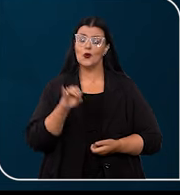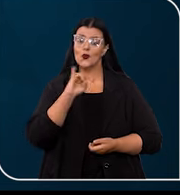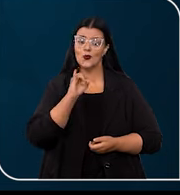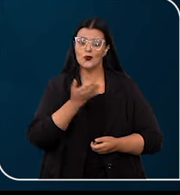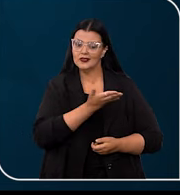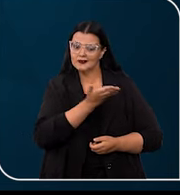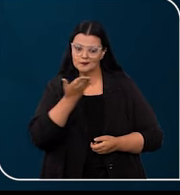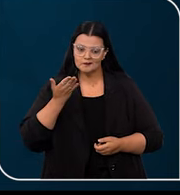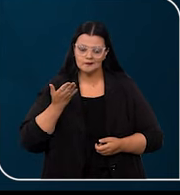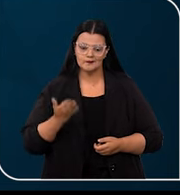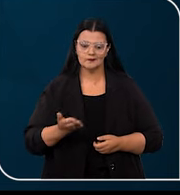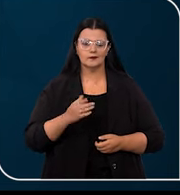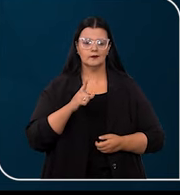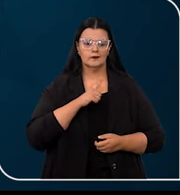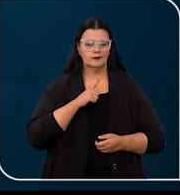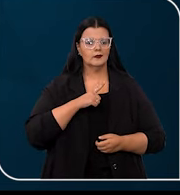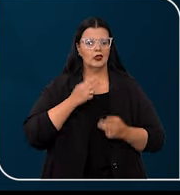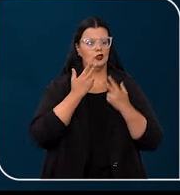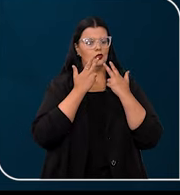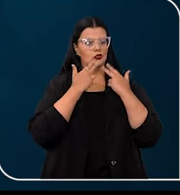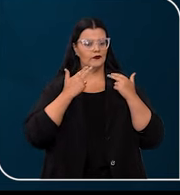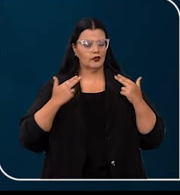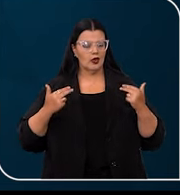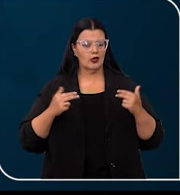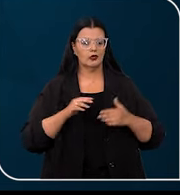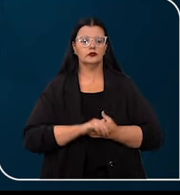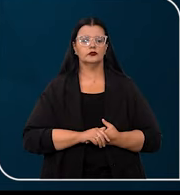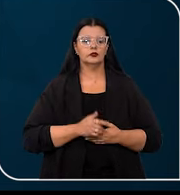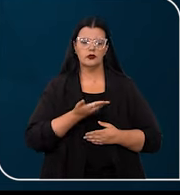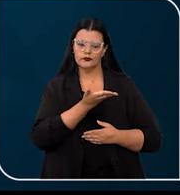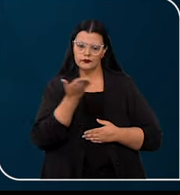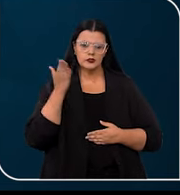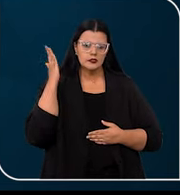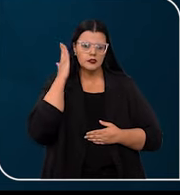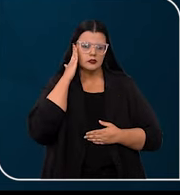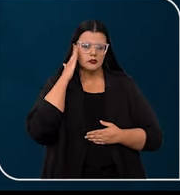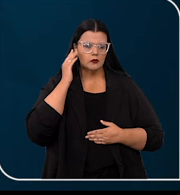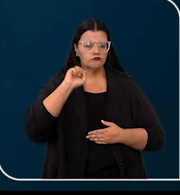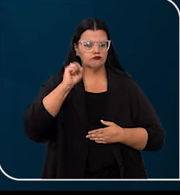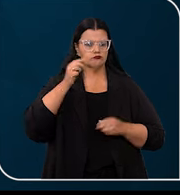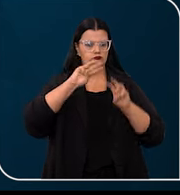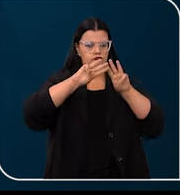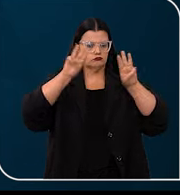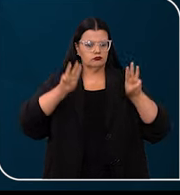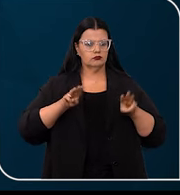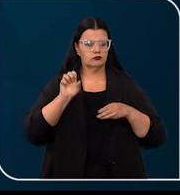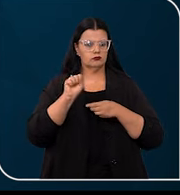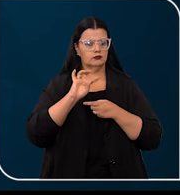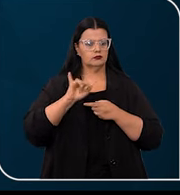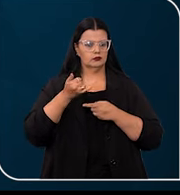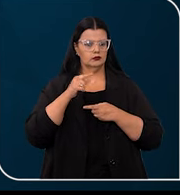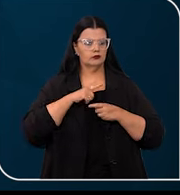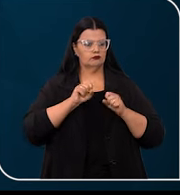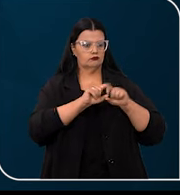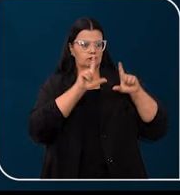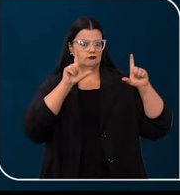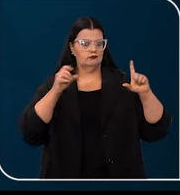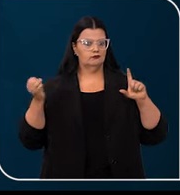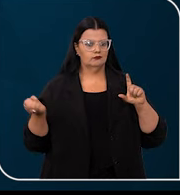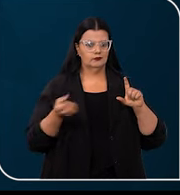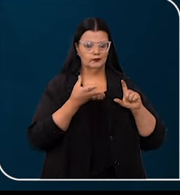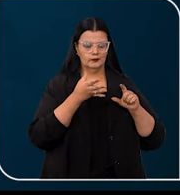Oi gente passando para contar uma novidade vocês sabiam que o antigo Museu do STJ tá de cara